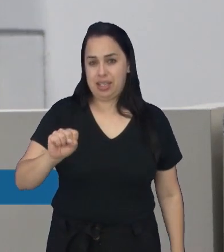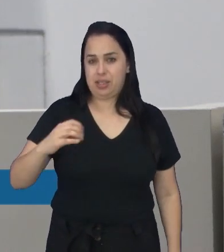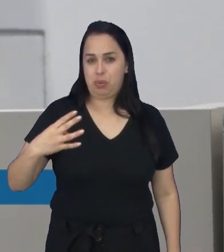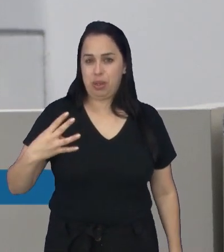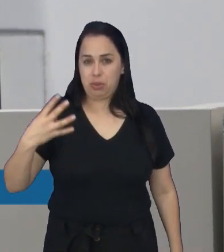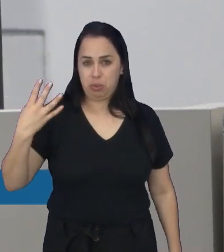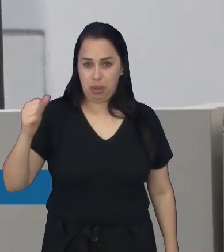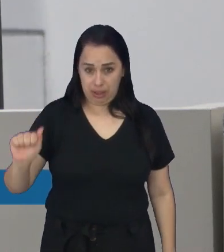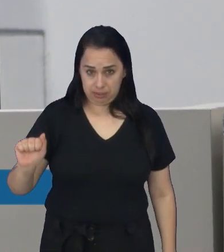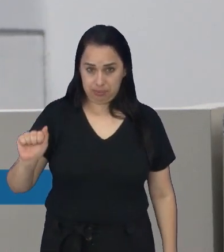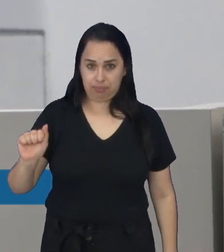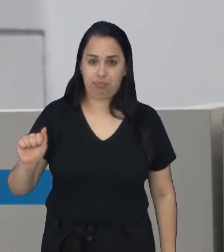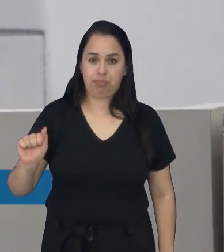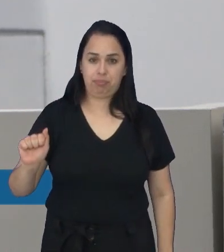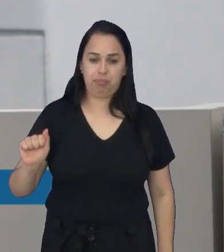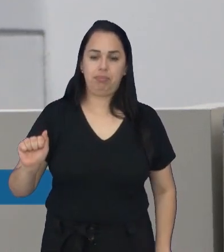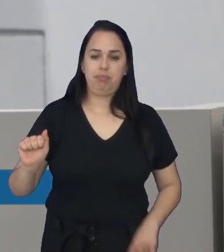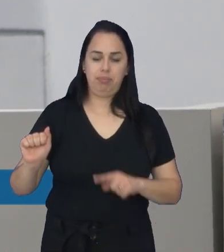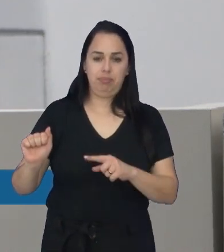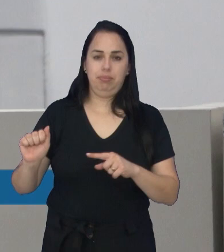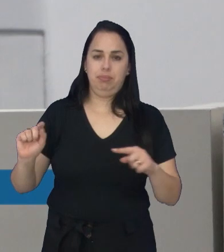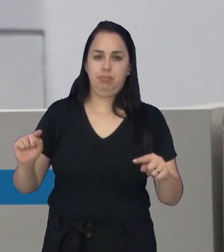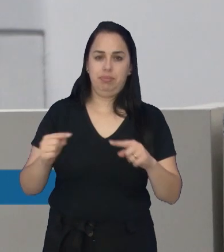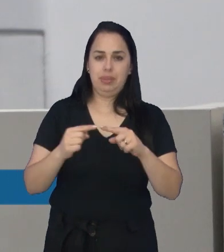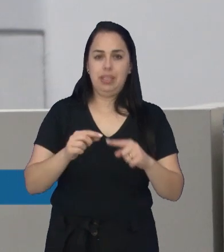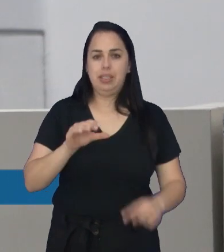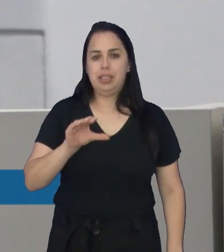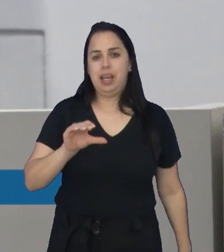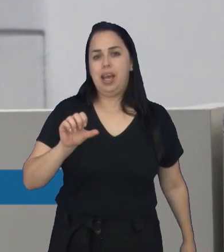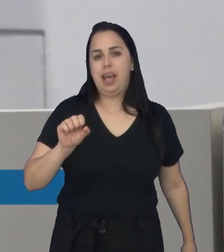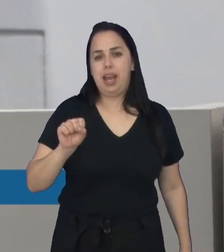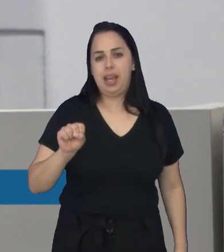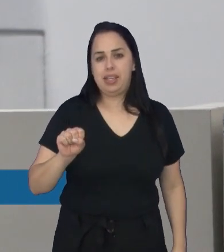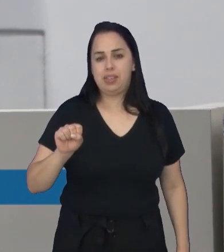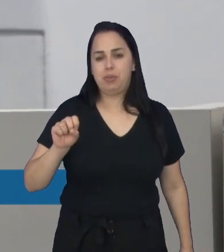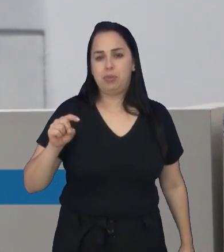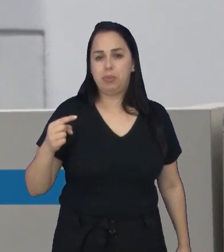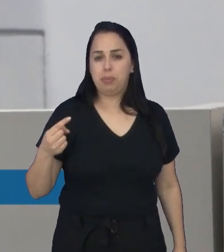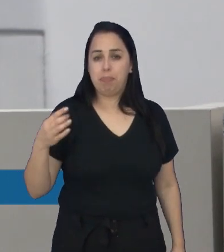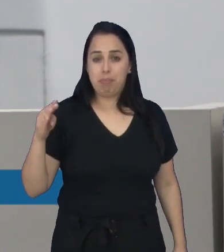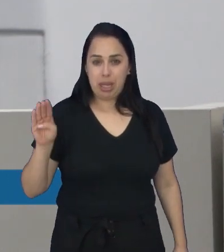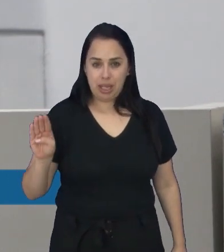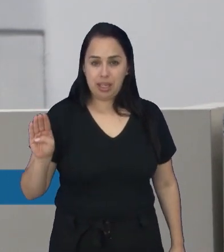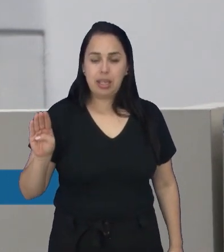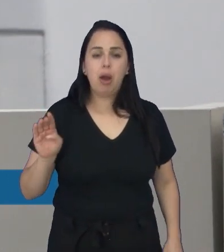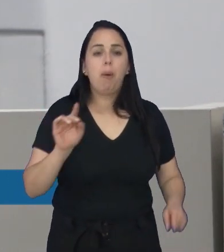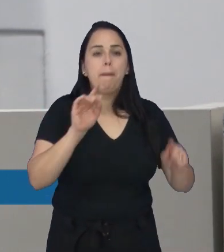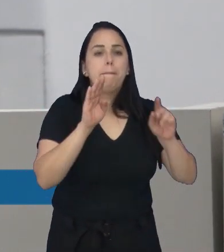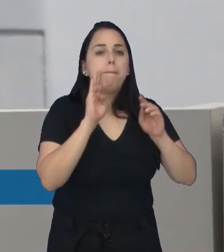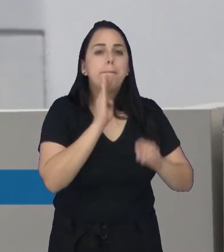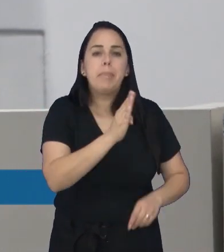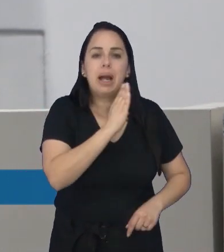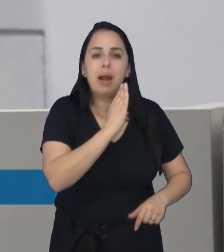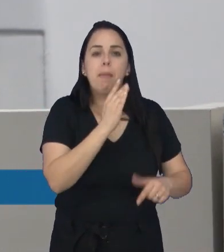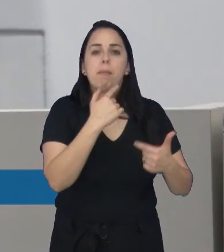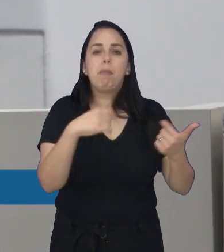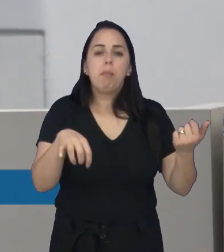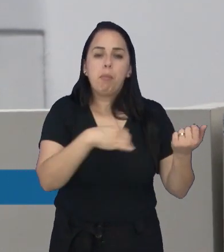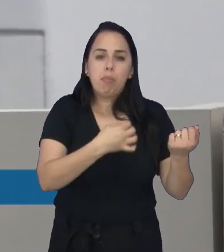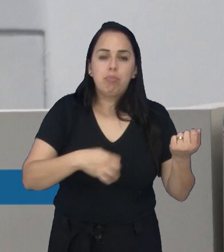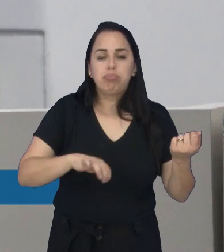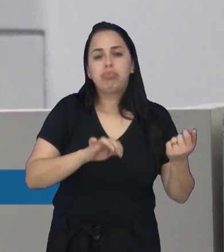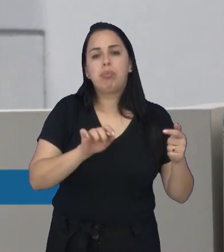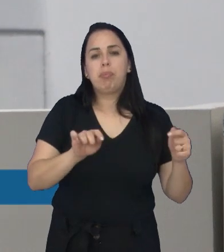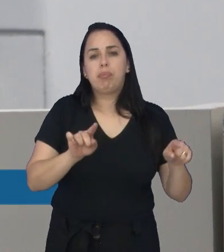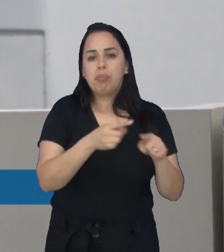cs4a a gente tem a figura do CS 1b que era o bar sem música O que a gente atendeu nesse aspecto a